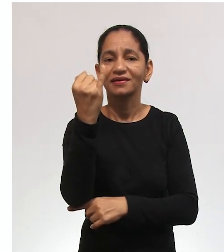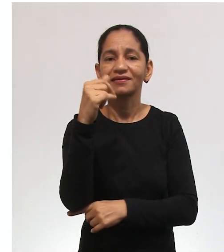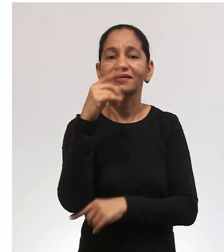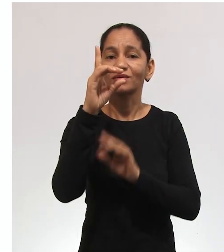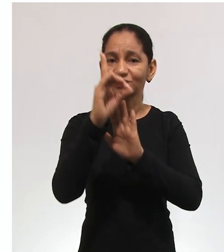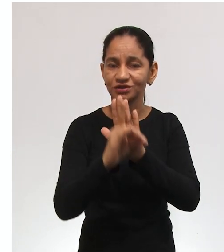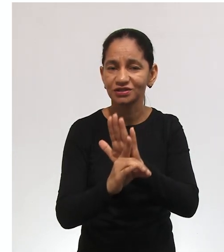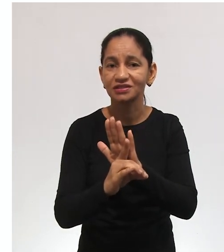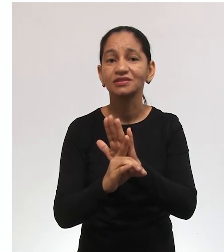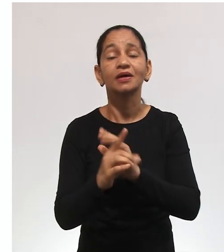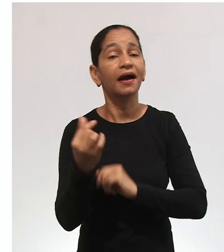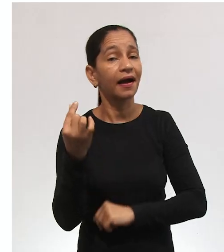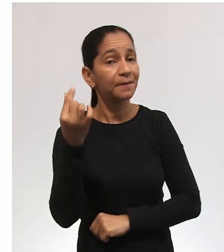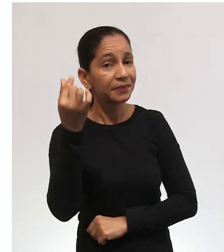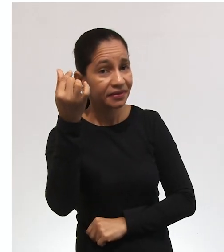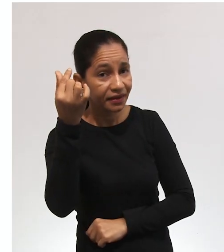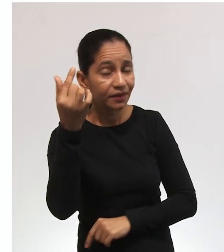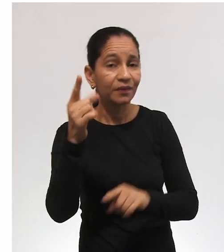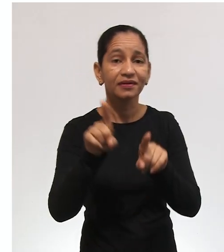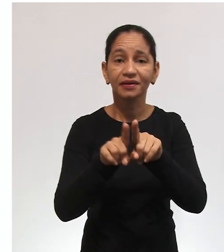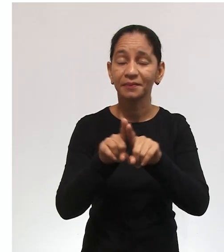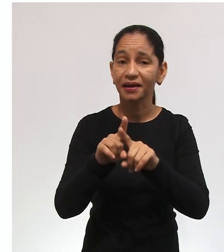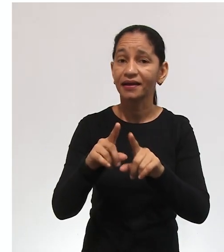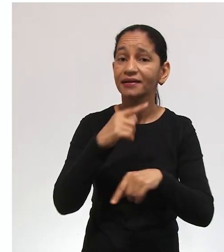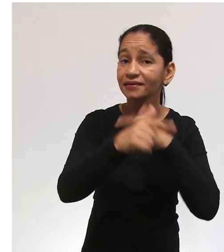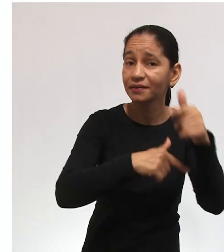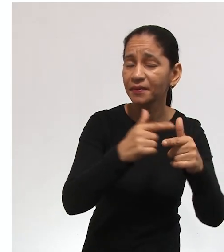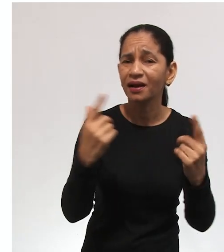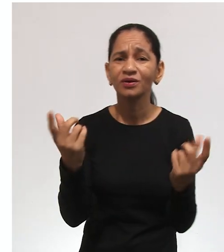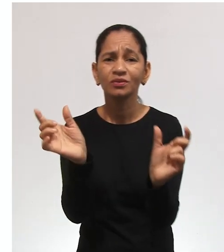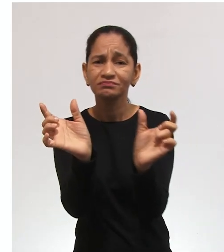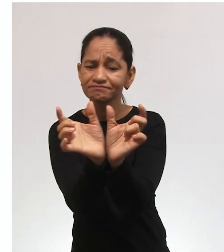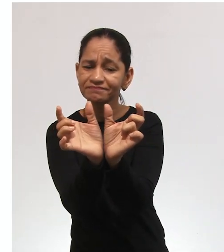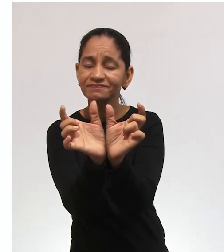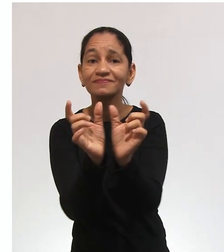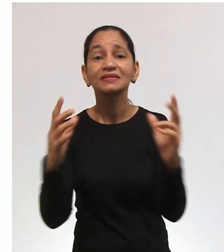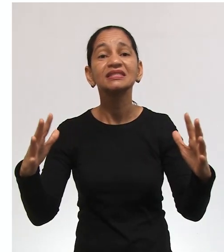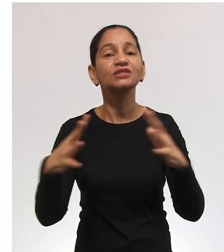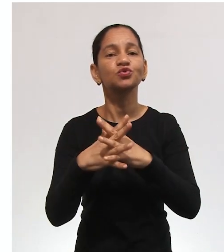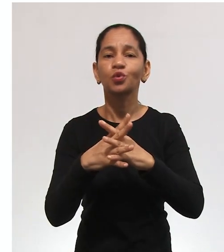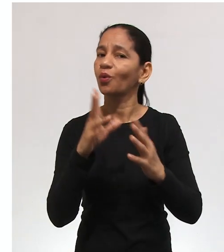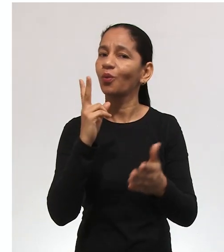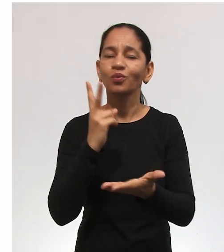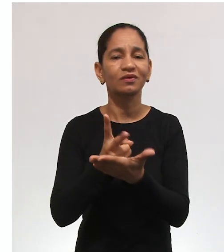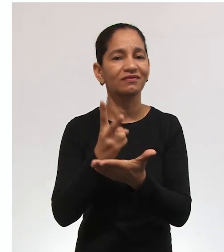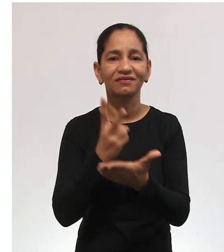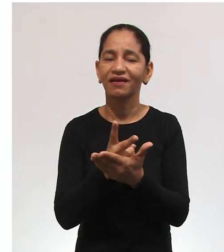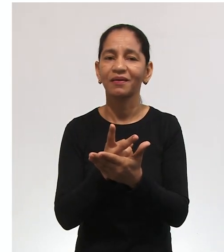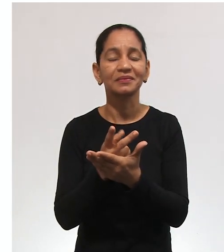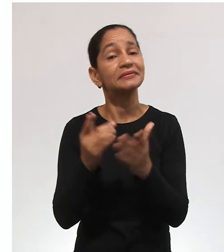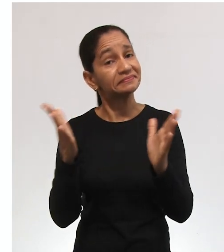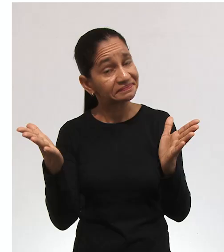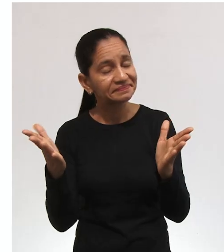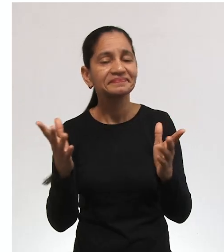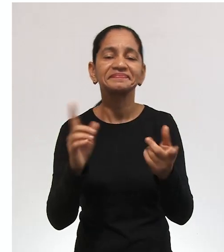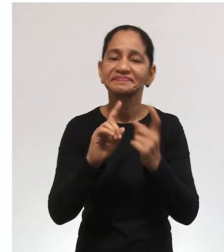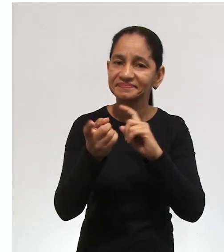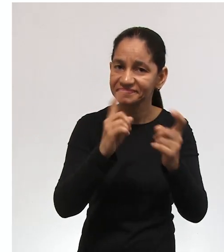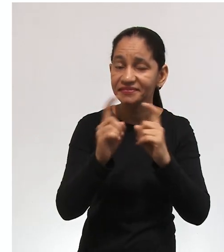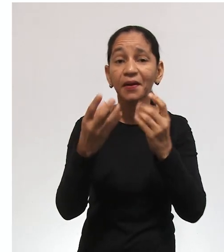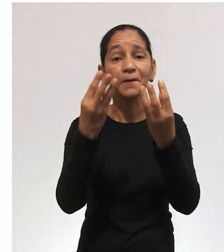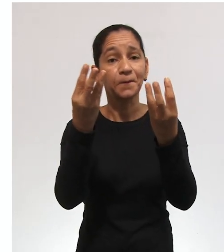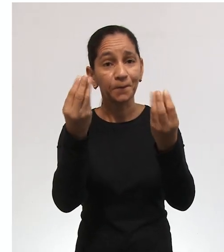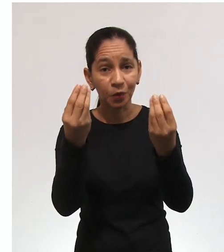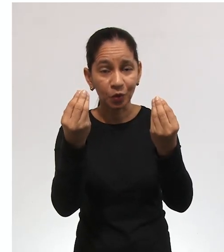do trabalho. Capital e trabalho são forças que frequentemente se chocam. Vamos falar também sobre